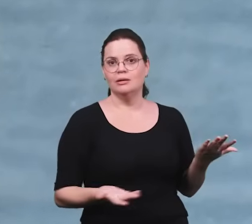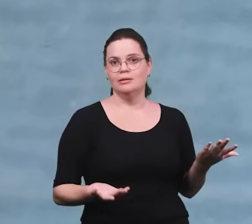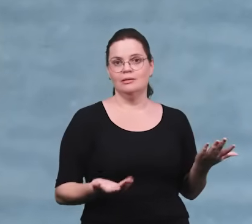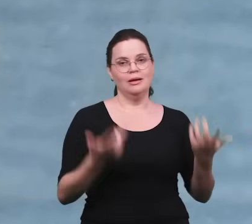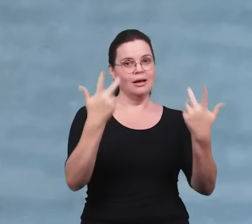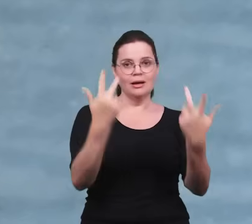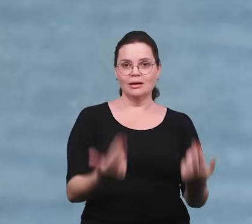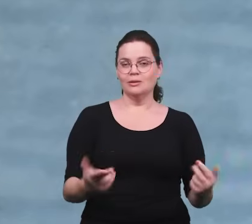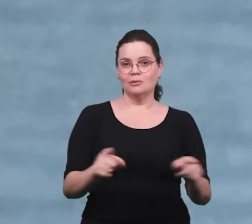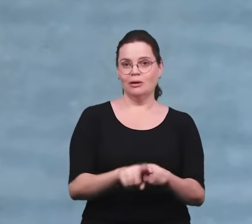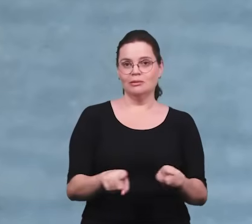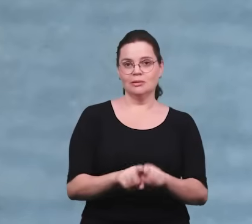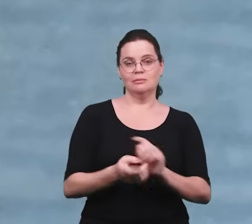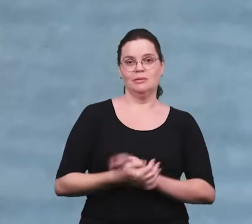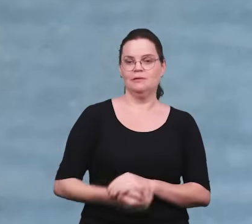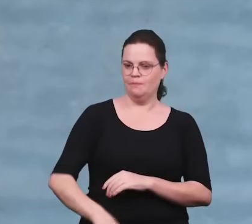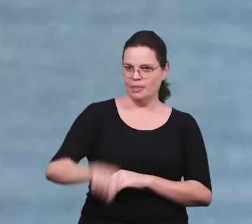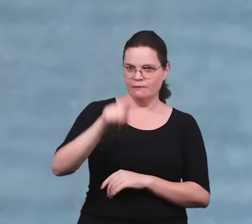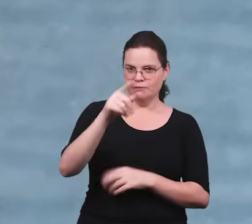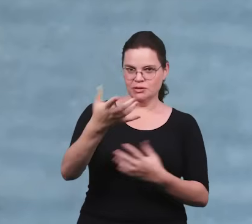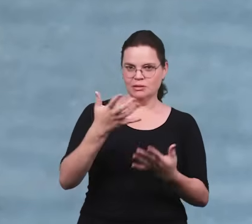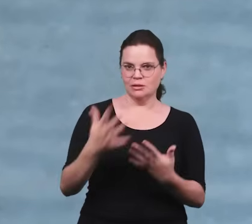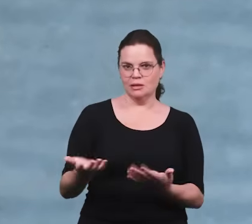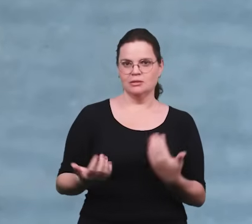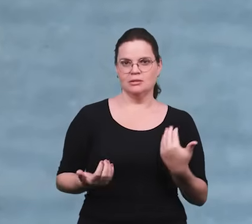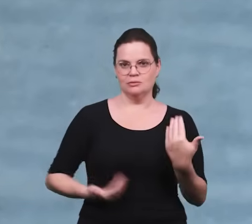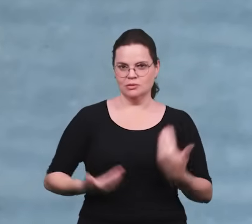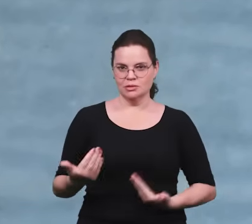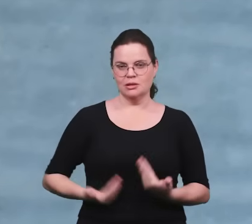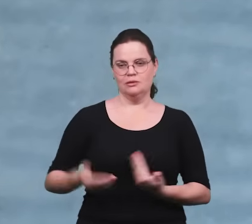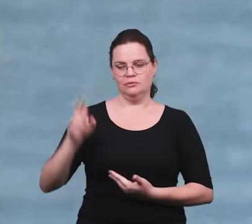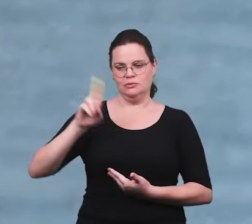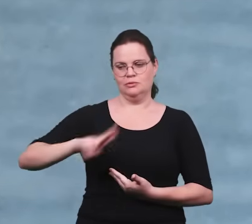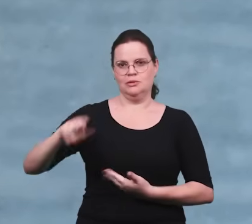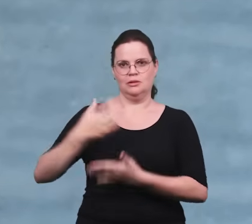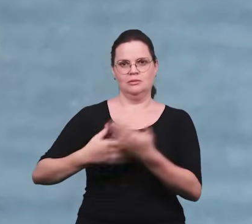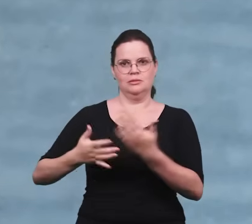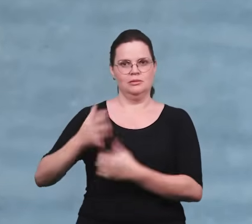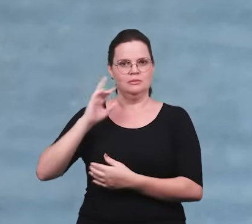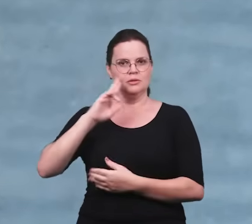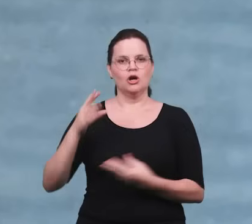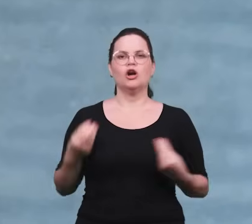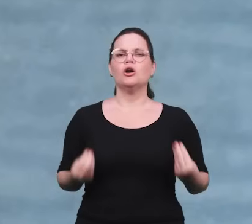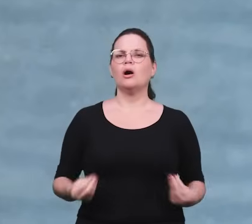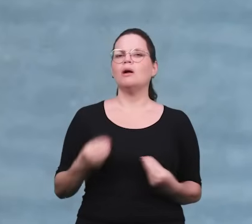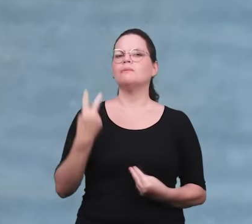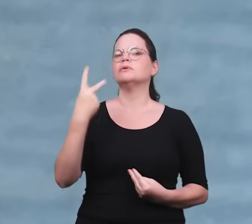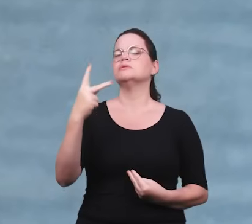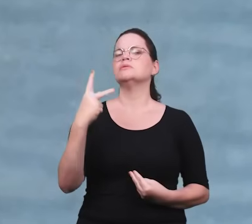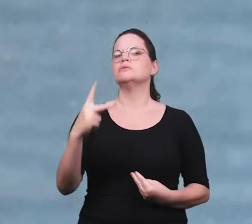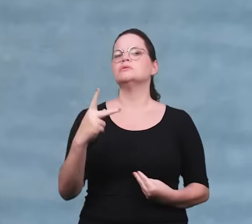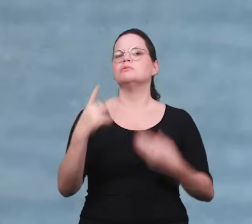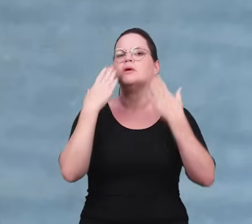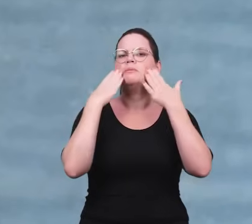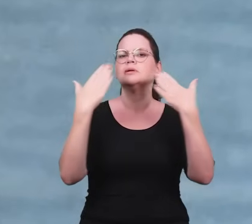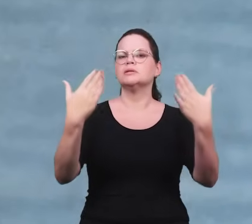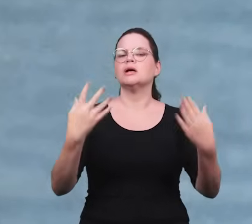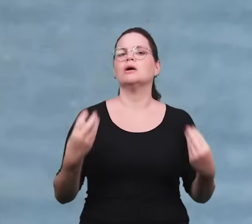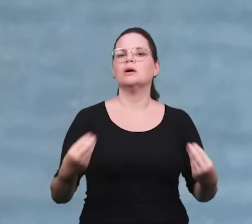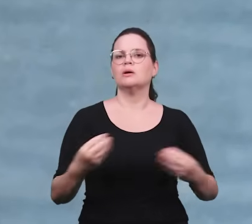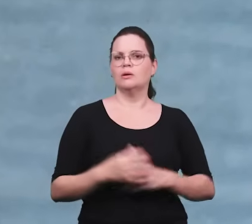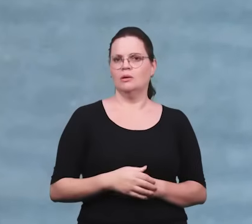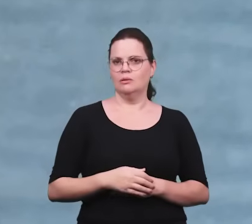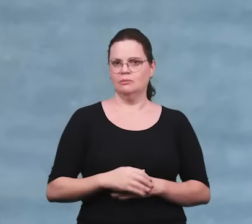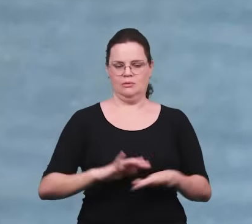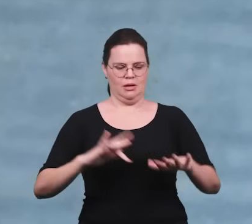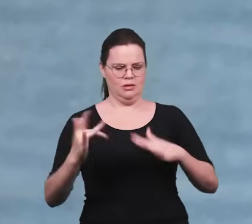jovem, que quer ser um vaso nas mãos do Senhor, quer ser dirigido por Deus e quer viver as bênçãos de Deus, como é que você está se apresentando